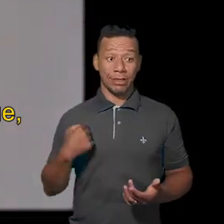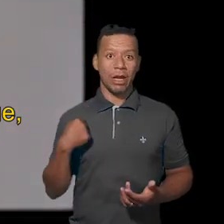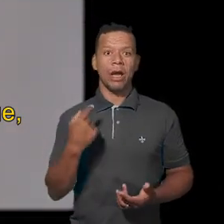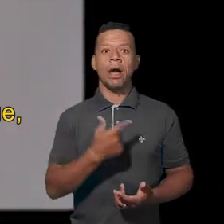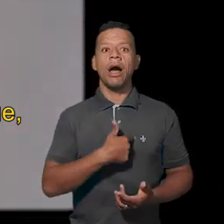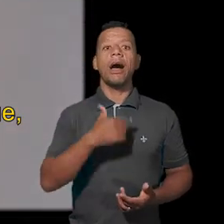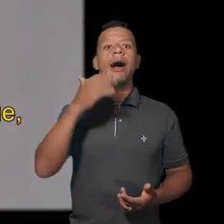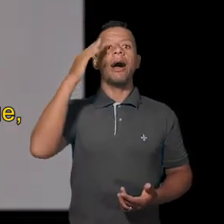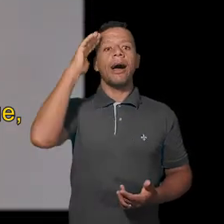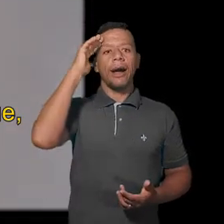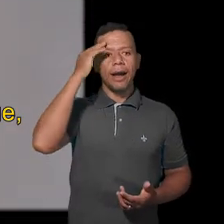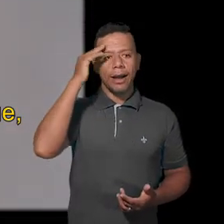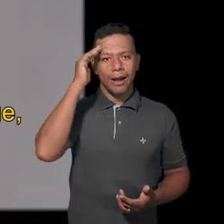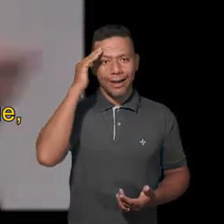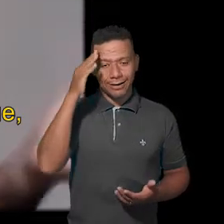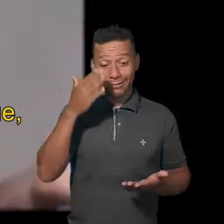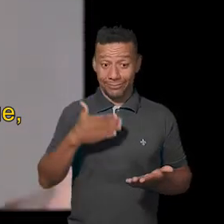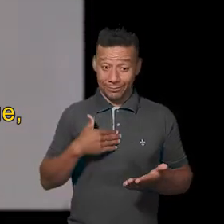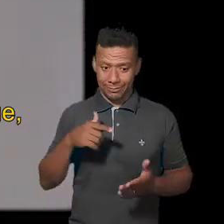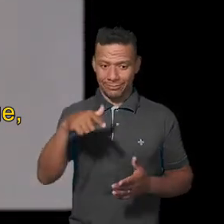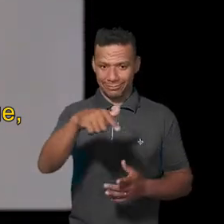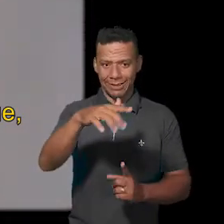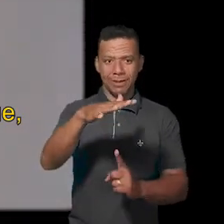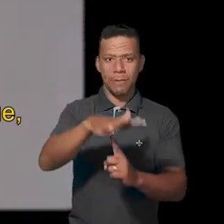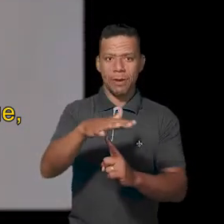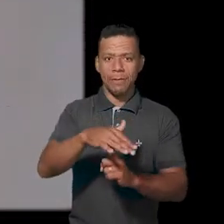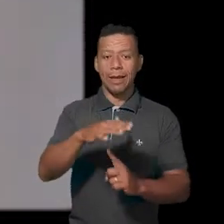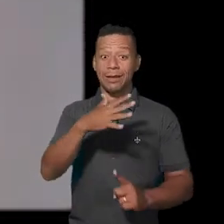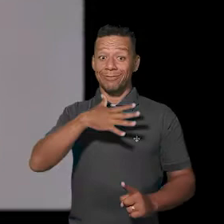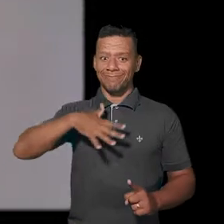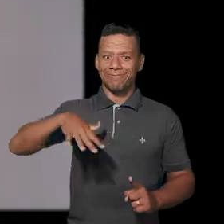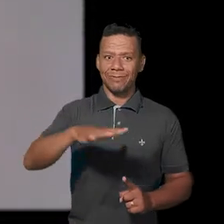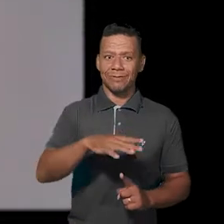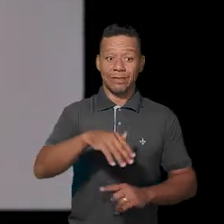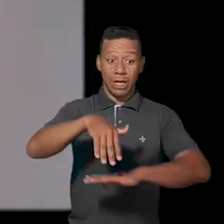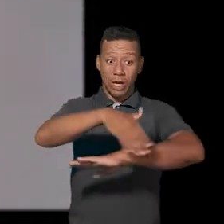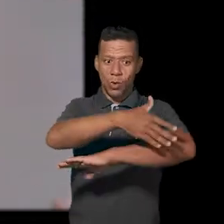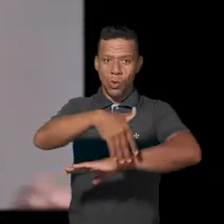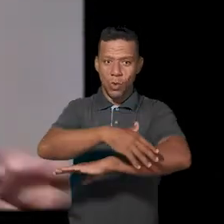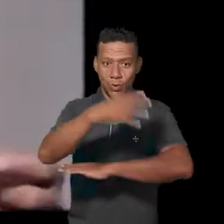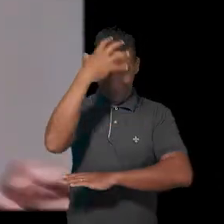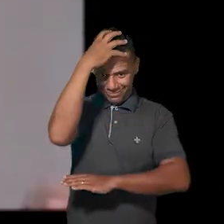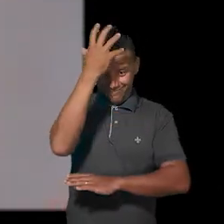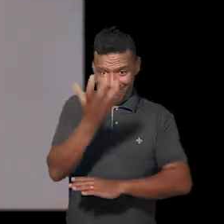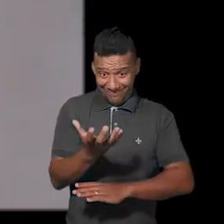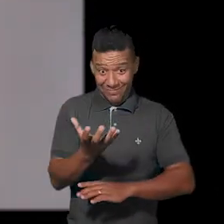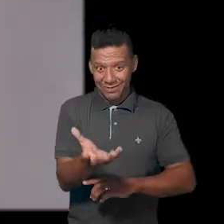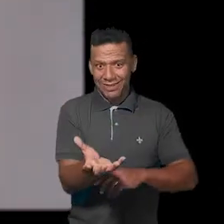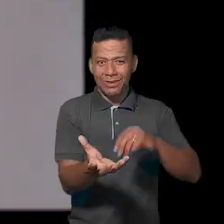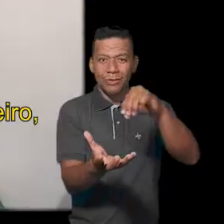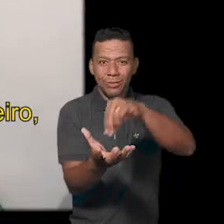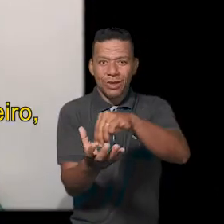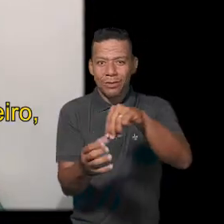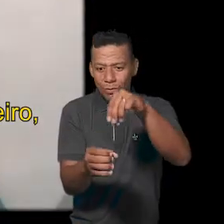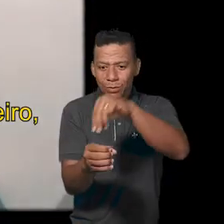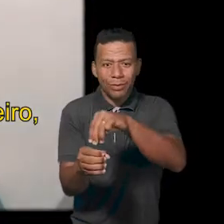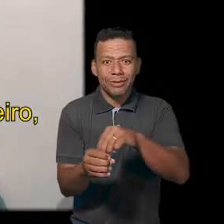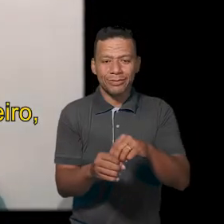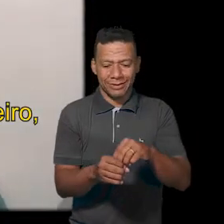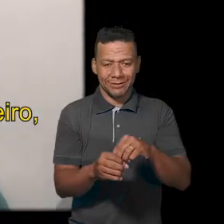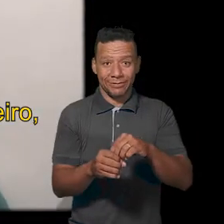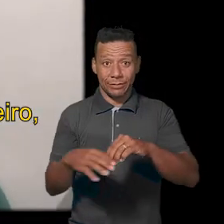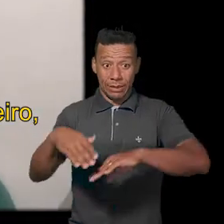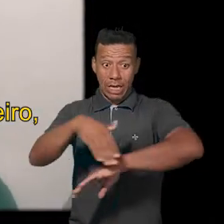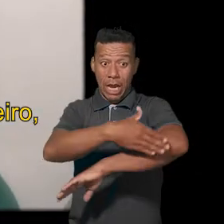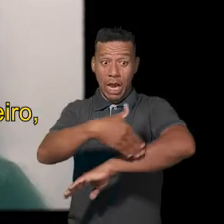entendendo que tinha que ir para o parque a gente passava o chapéu, na rua a gente passava o chapéu no sinal. A rua